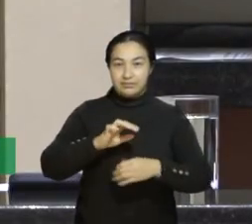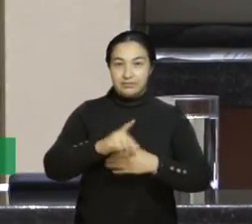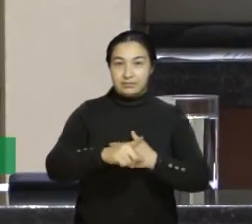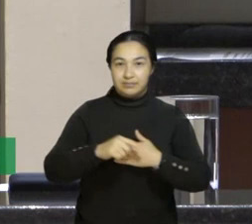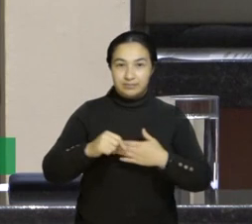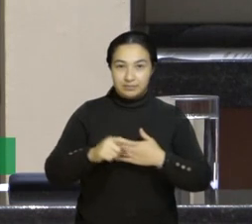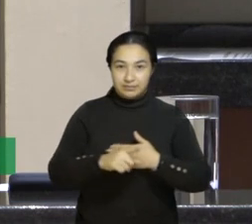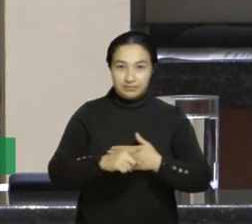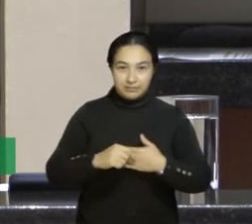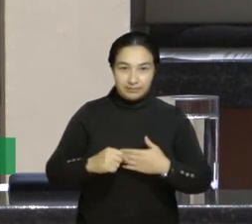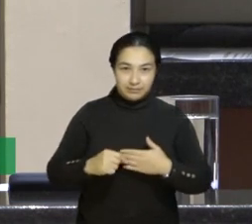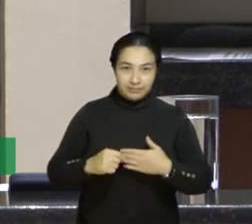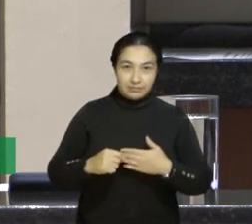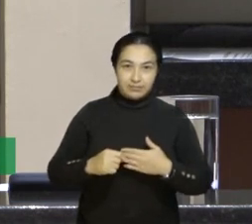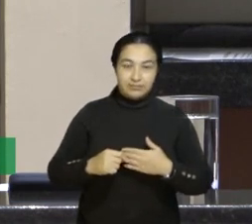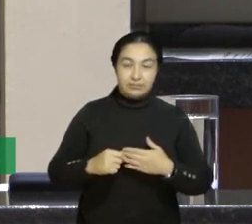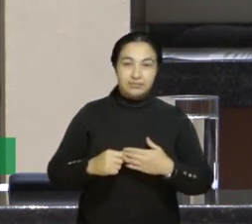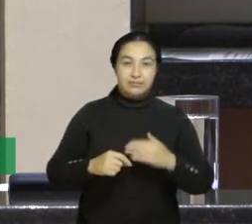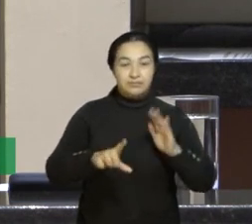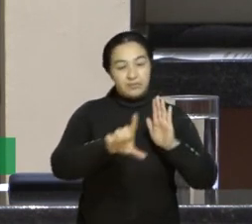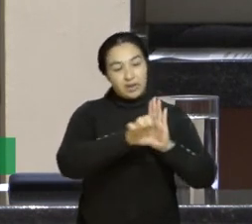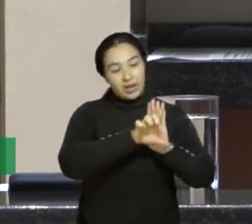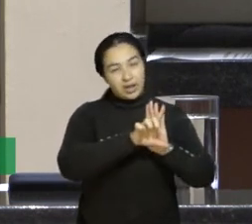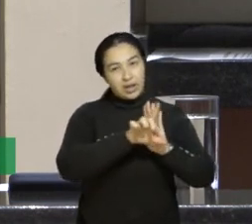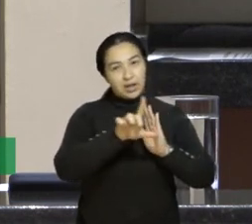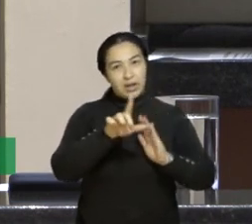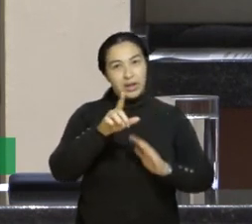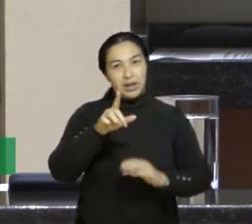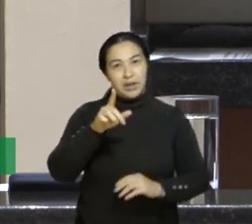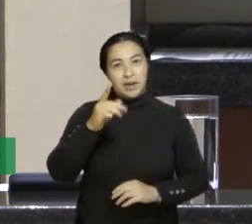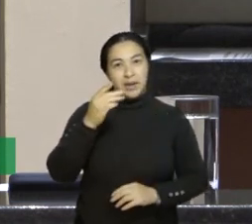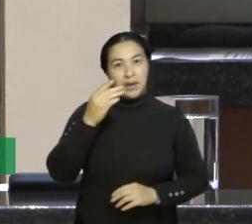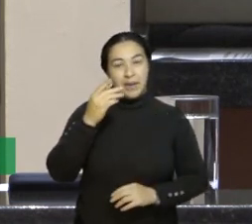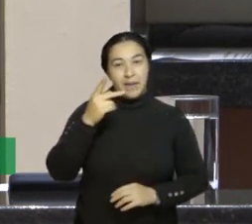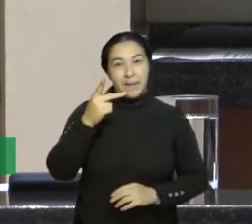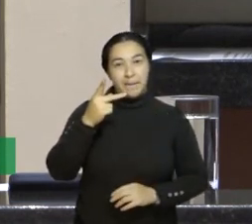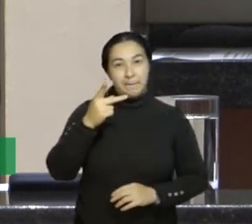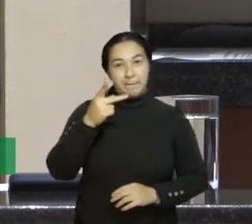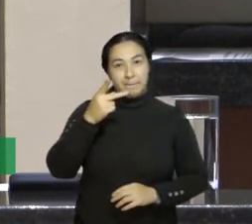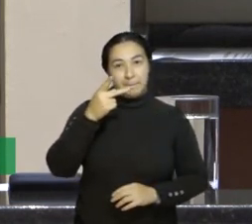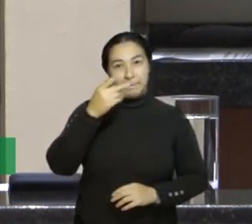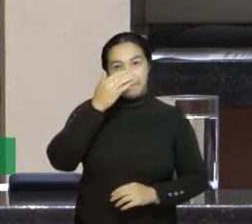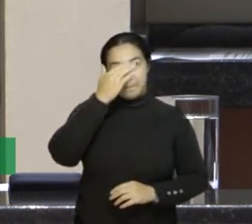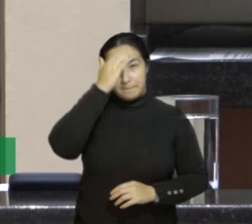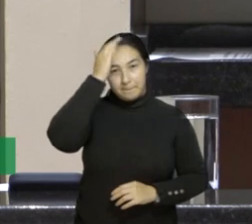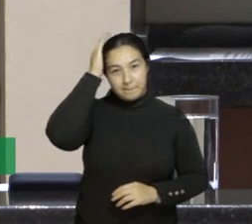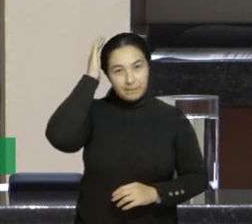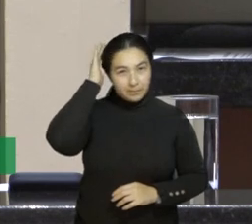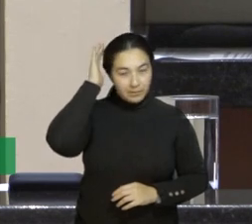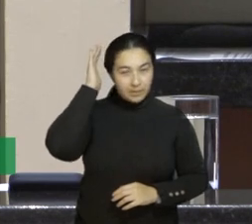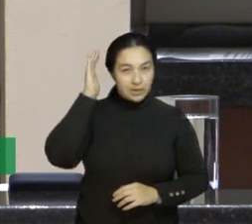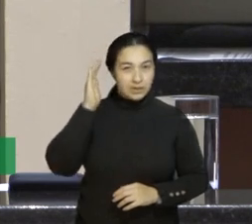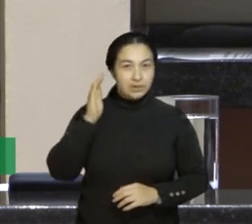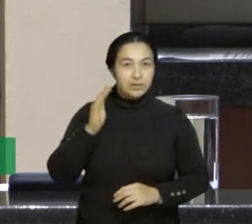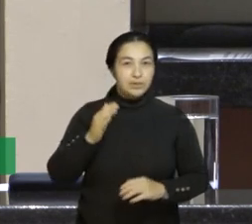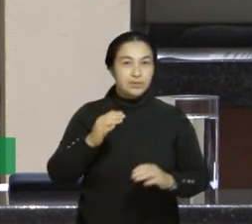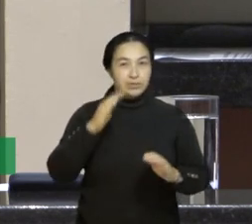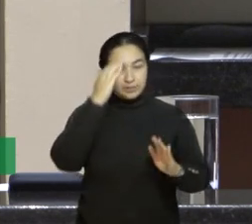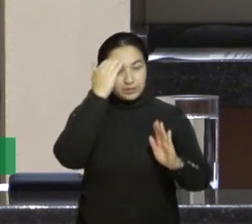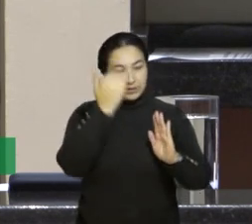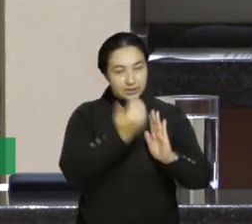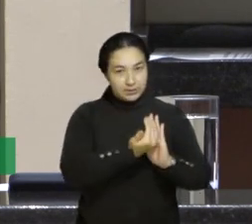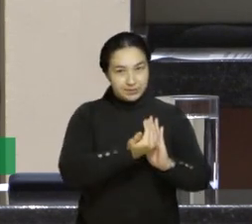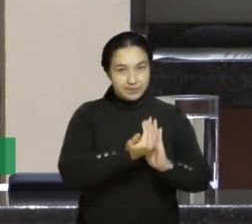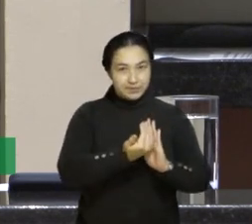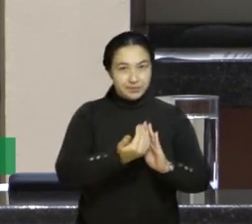informações acerca da execução da Lei Paulo Gustavo, em discussão. Não havendo quem queira discutir em votação, deputados que aprovam, permaneçam como se